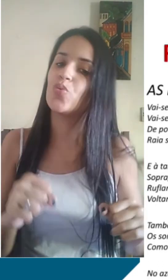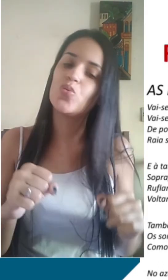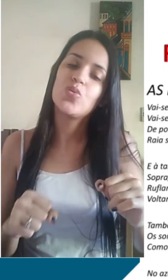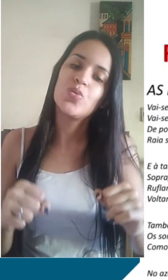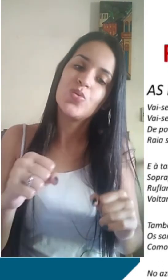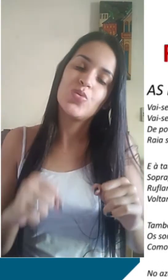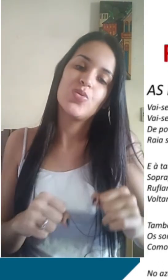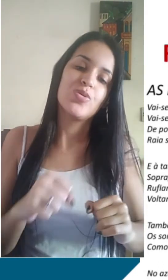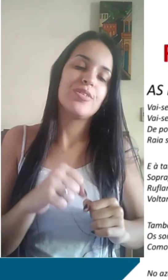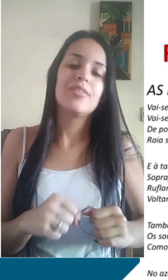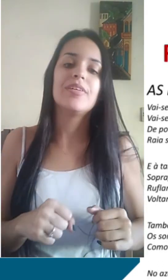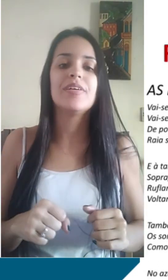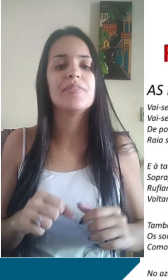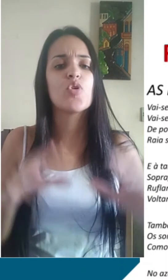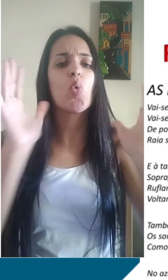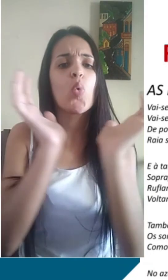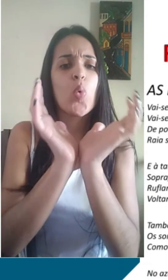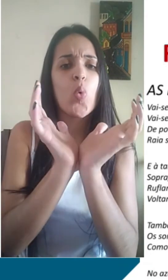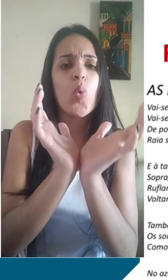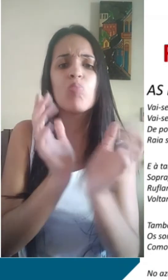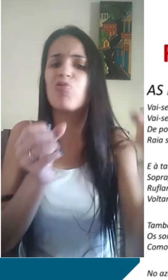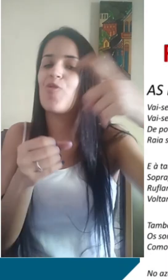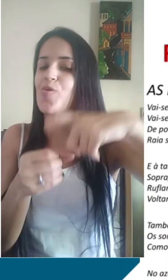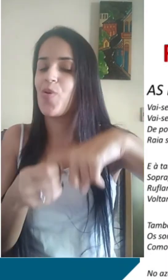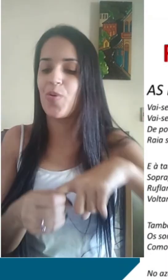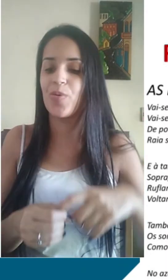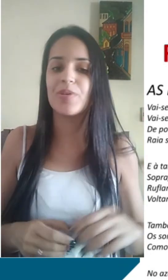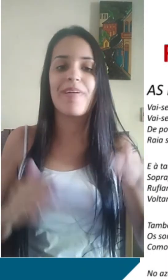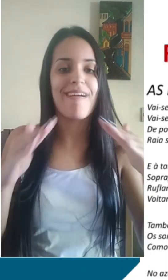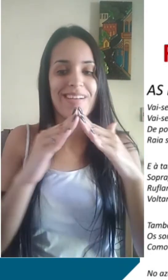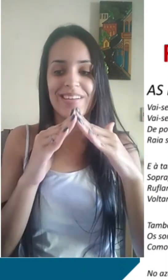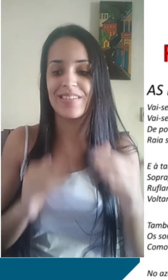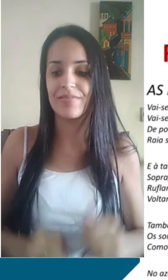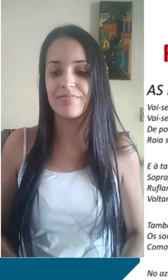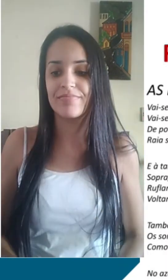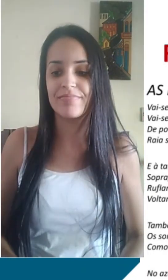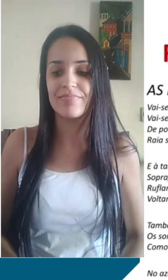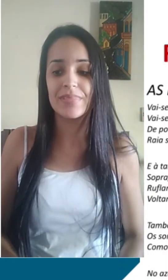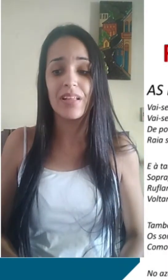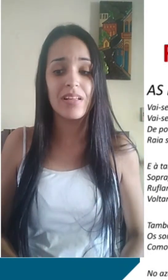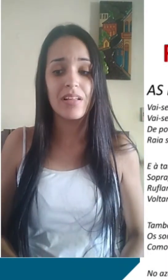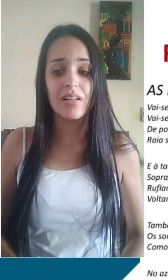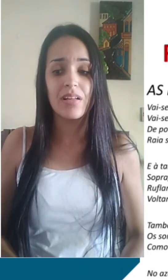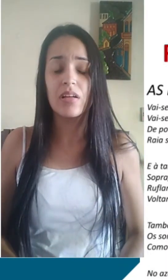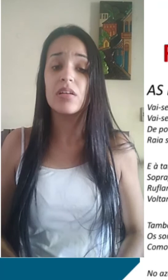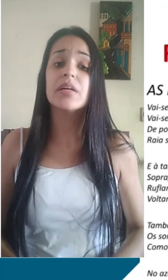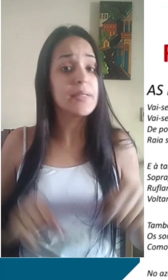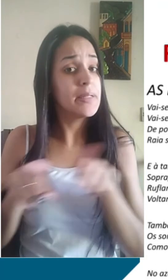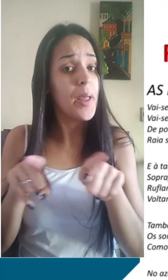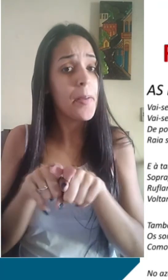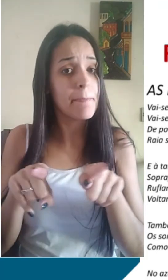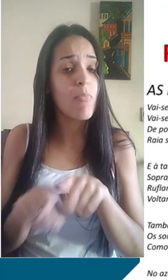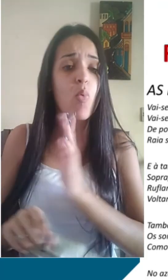bando e em revoada. Também dos corações onde abotoam os sonhos, um por